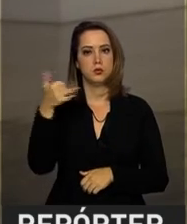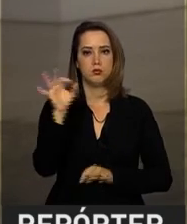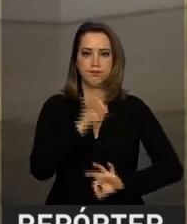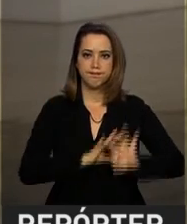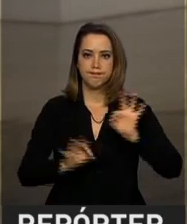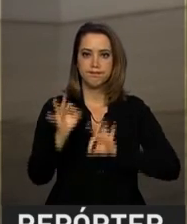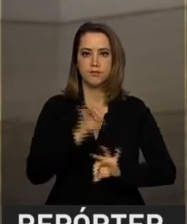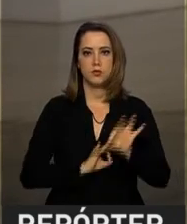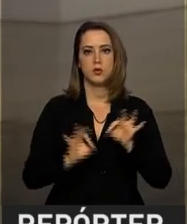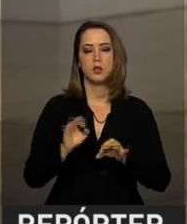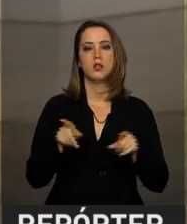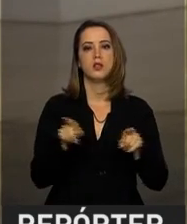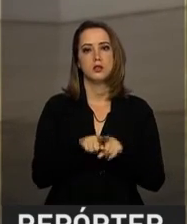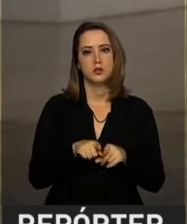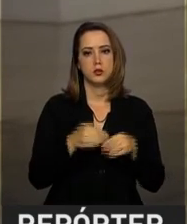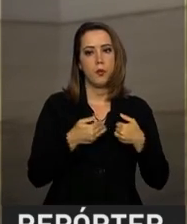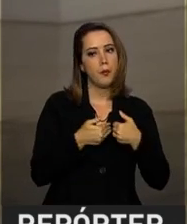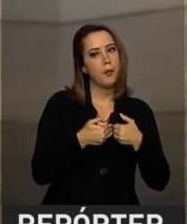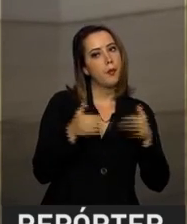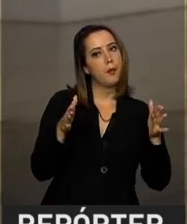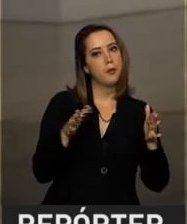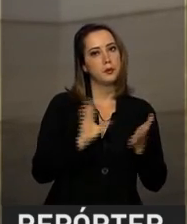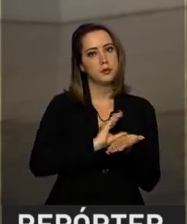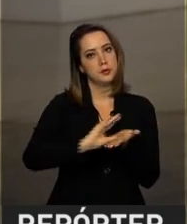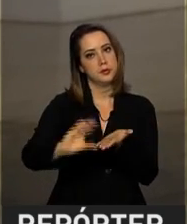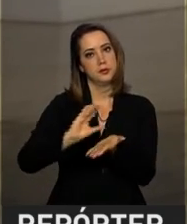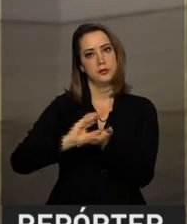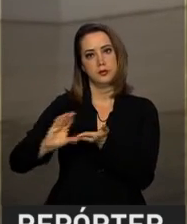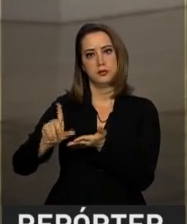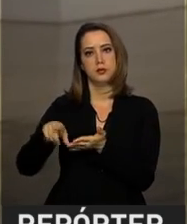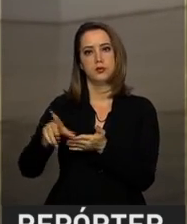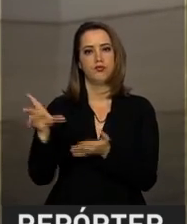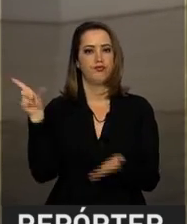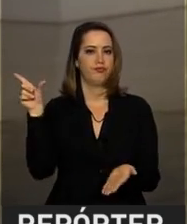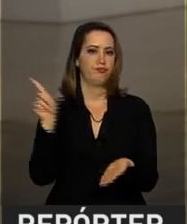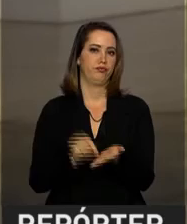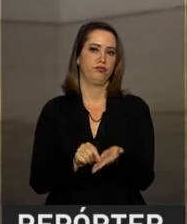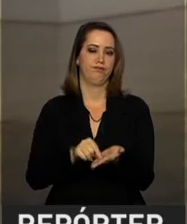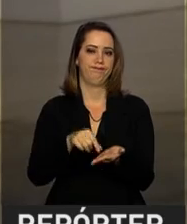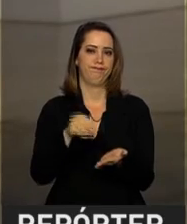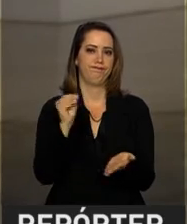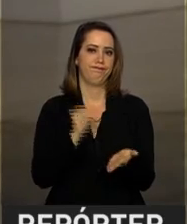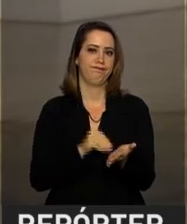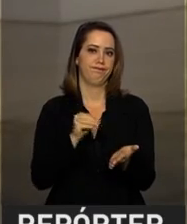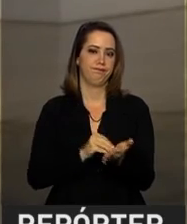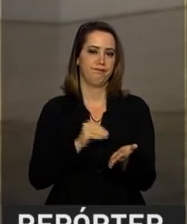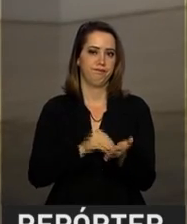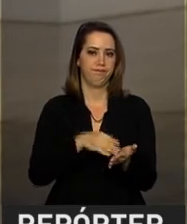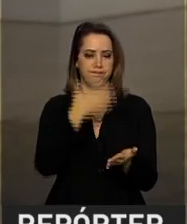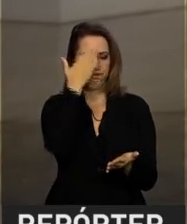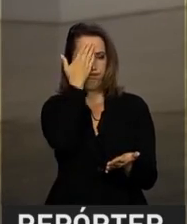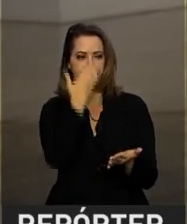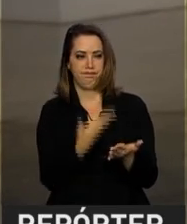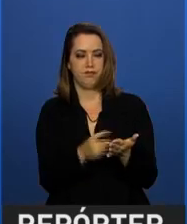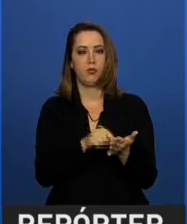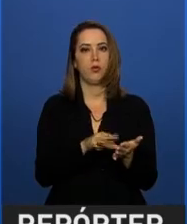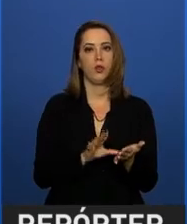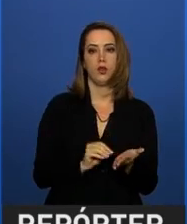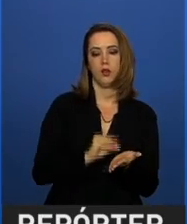voltadas para o destravamento de investimentos, redução de insegurança jurídica e para a abertura de mercados.